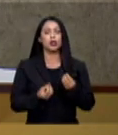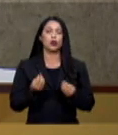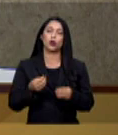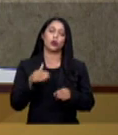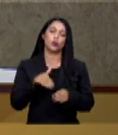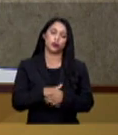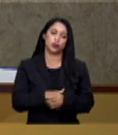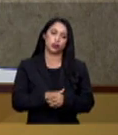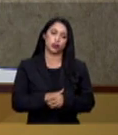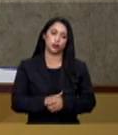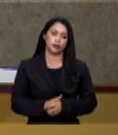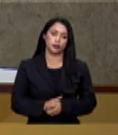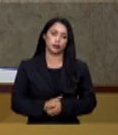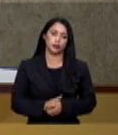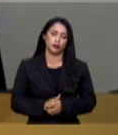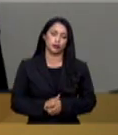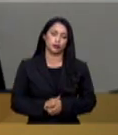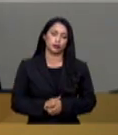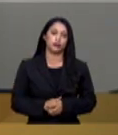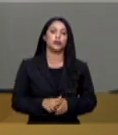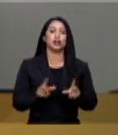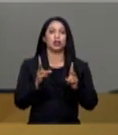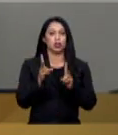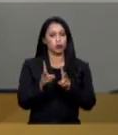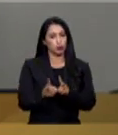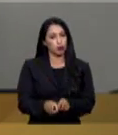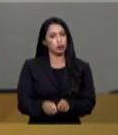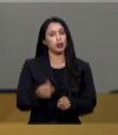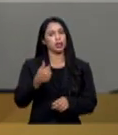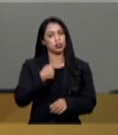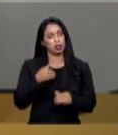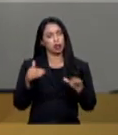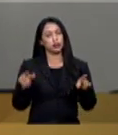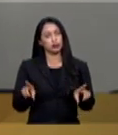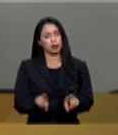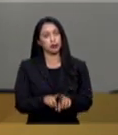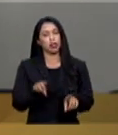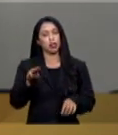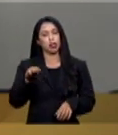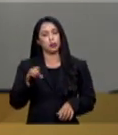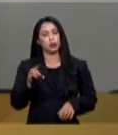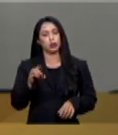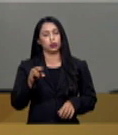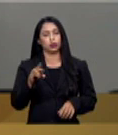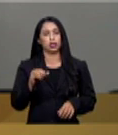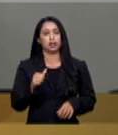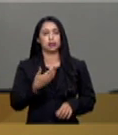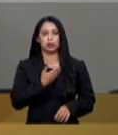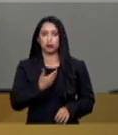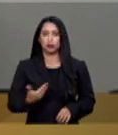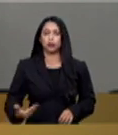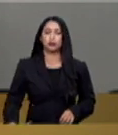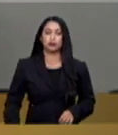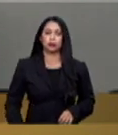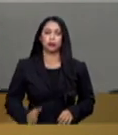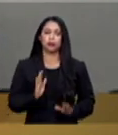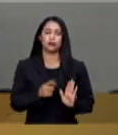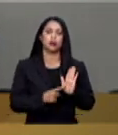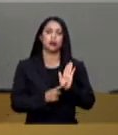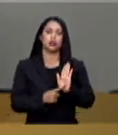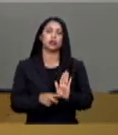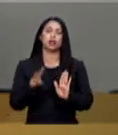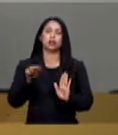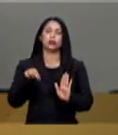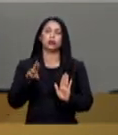Excelência? Acompanho igualmente, senhor presidente, a modulação em razão do interesse público que, como foi exposto pelo